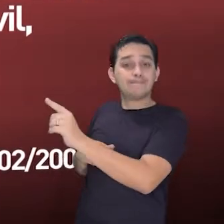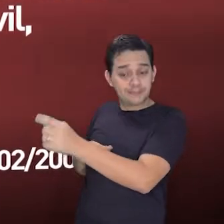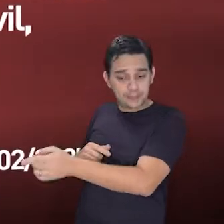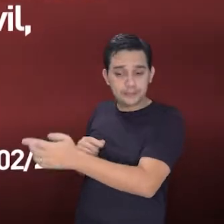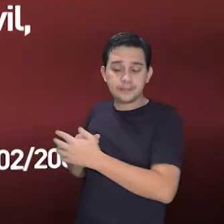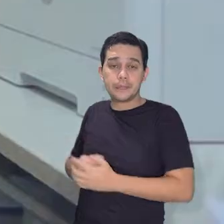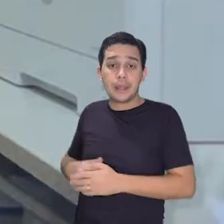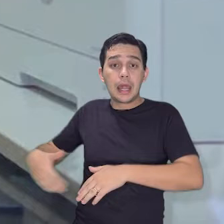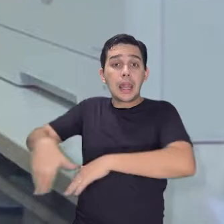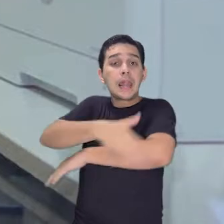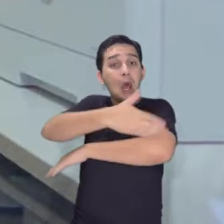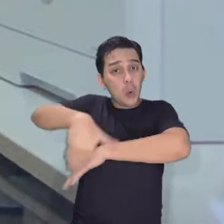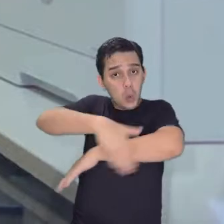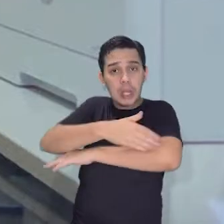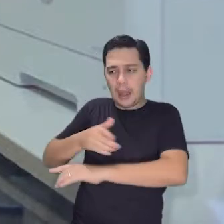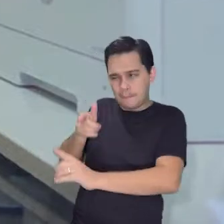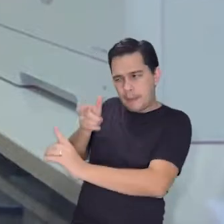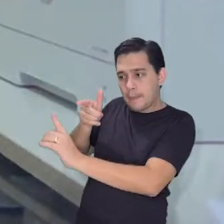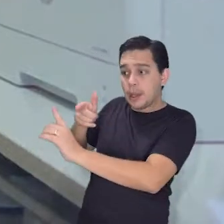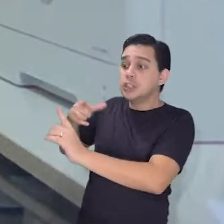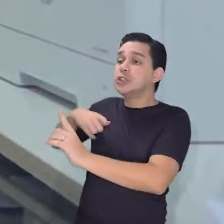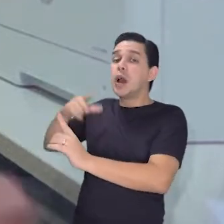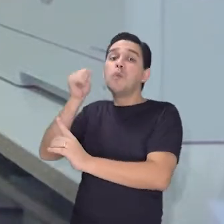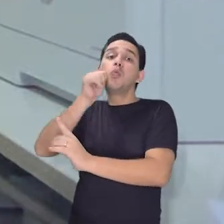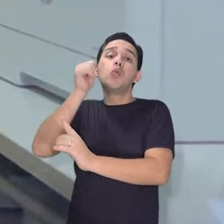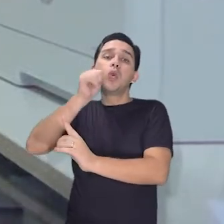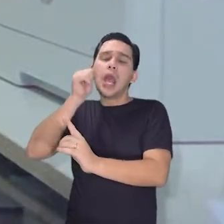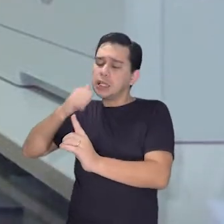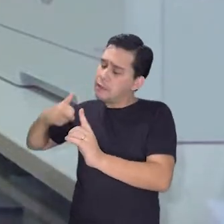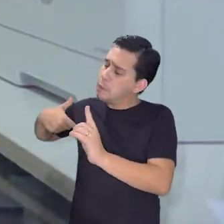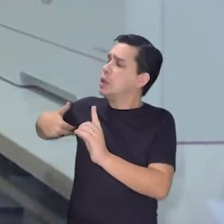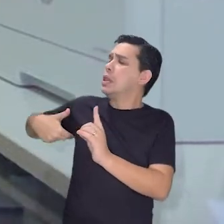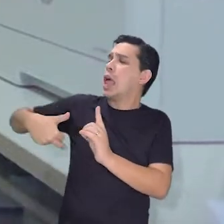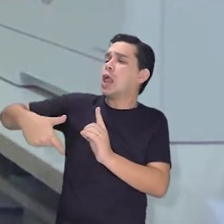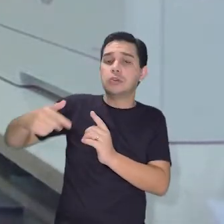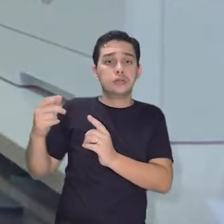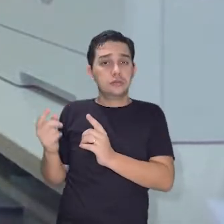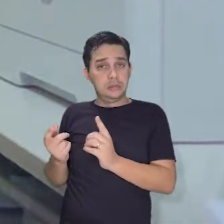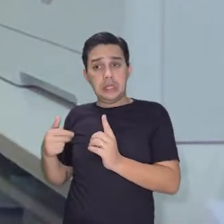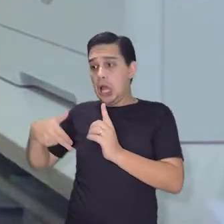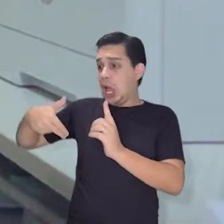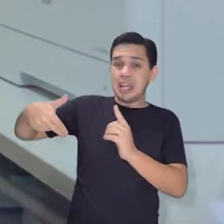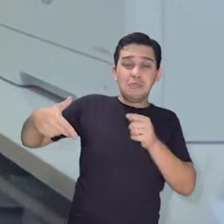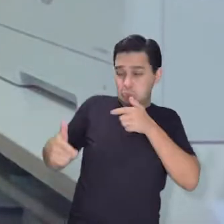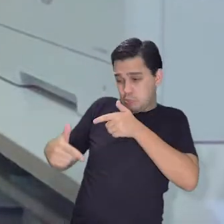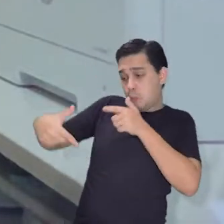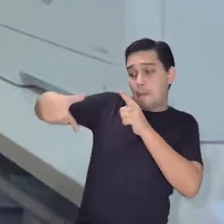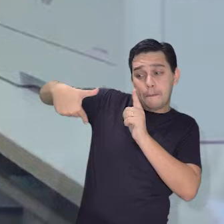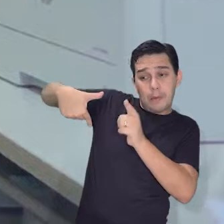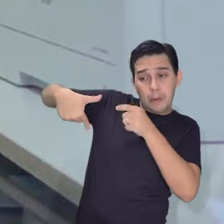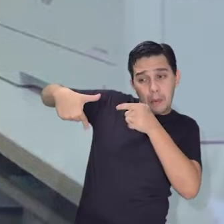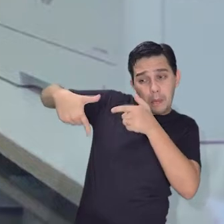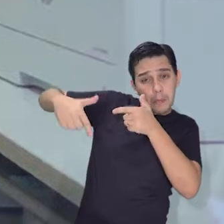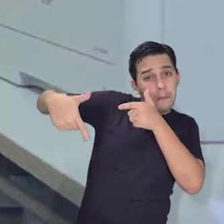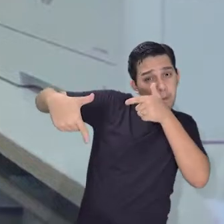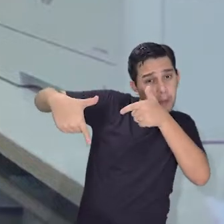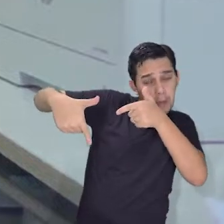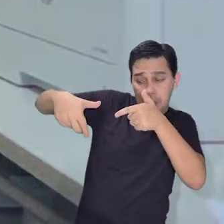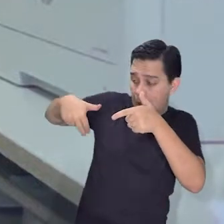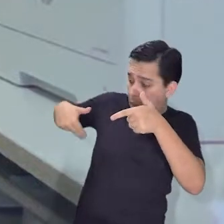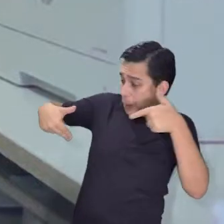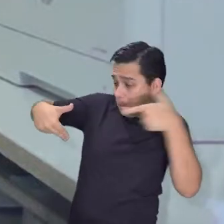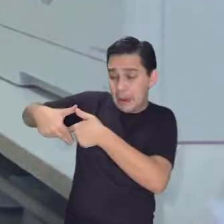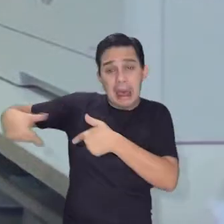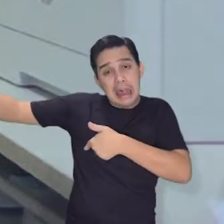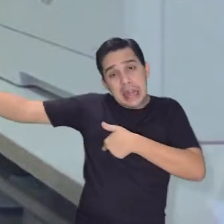fuzil. Na rua passava uma senhora que estava saindo do trabalho e também foi atingida por um dos disparos na perna.